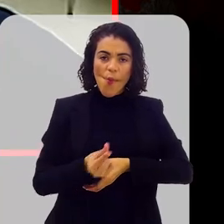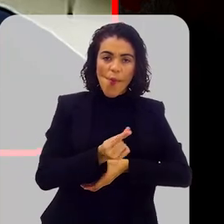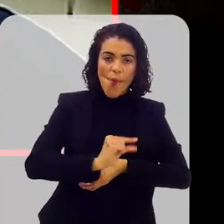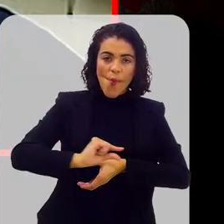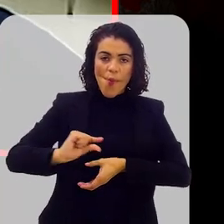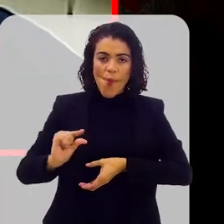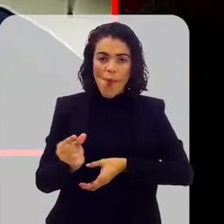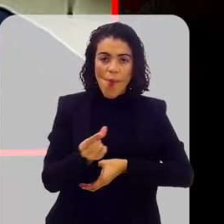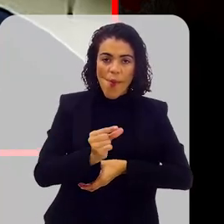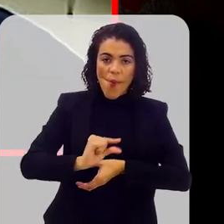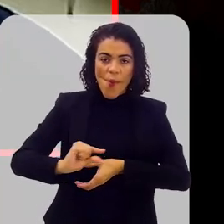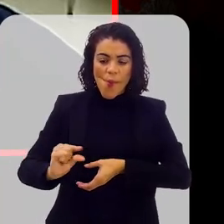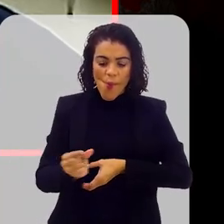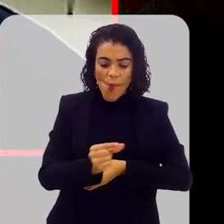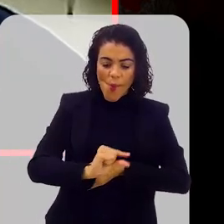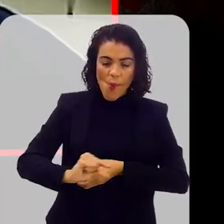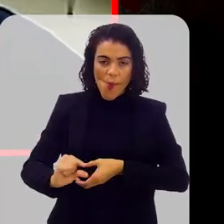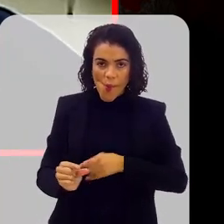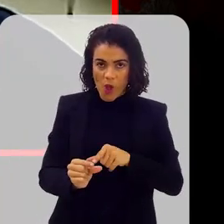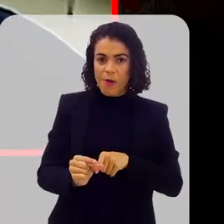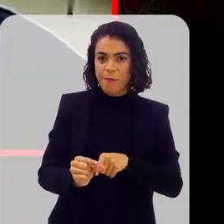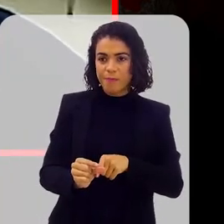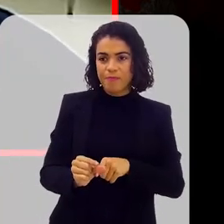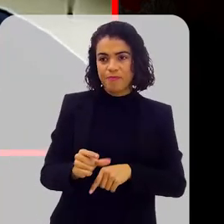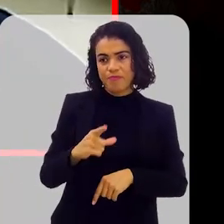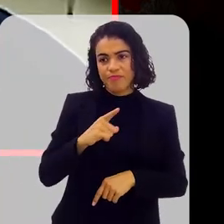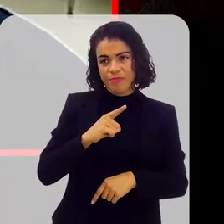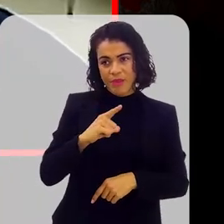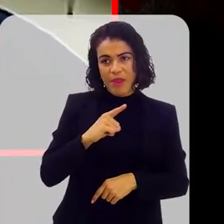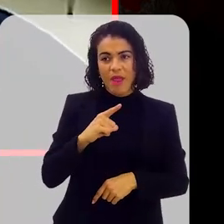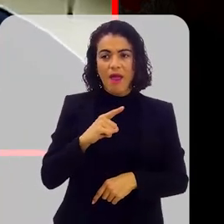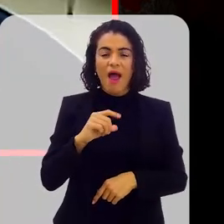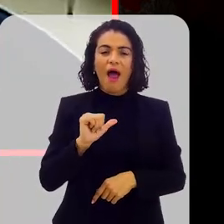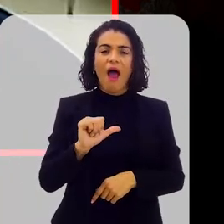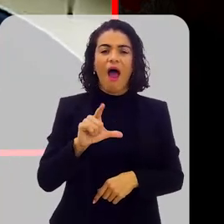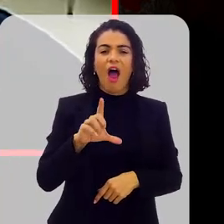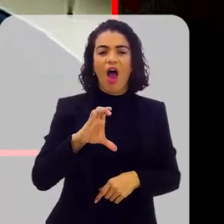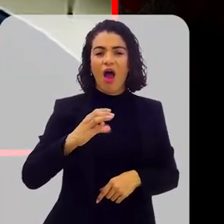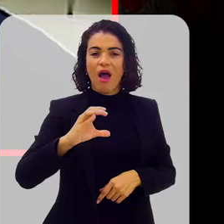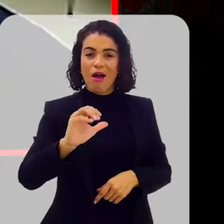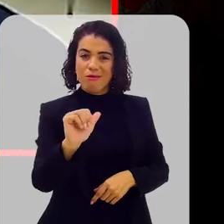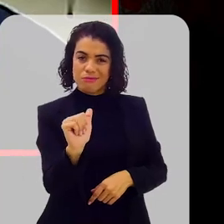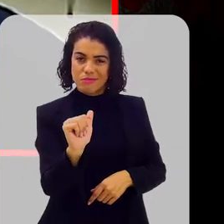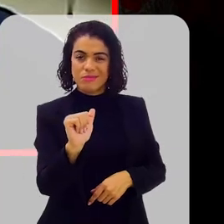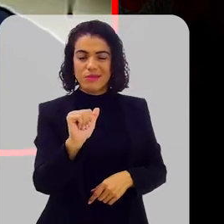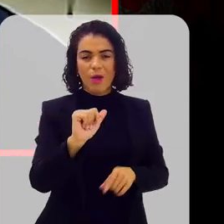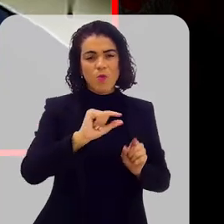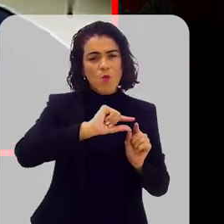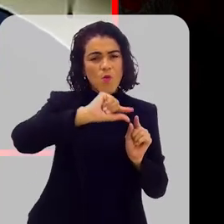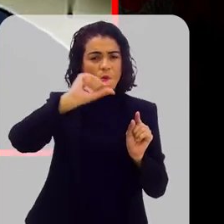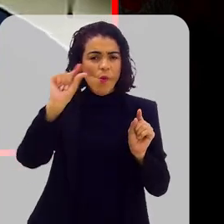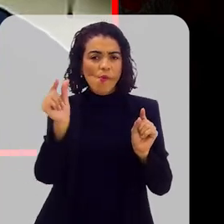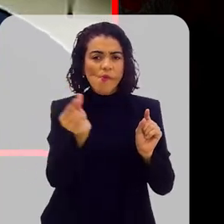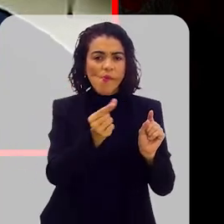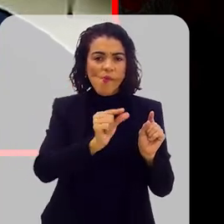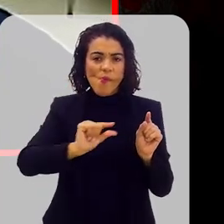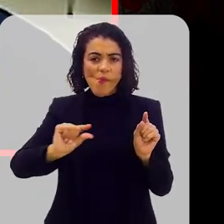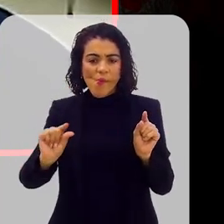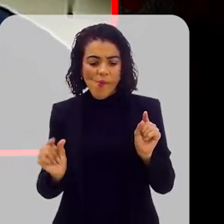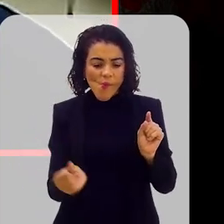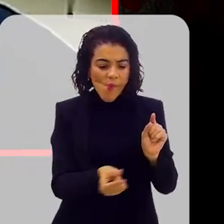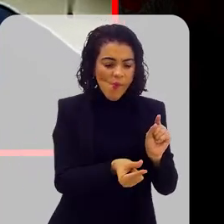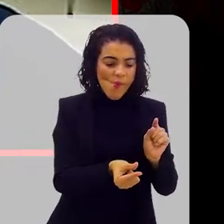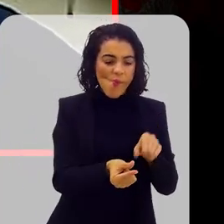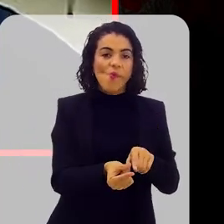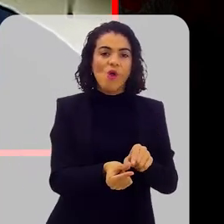boca, esôfago, estômago, e aí vem o intestino delgado. São metros, na verdade, de alça intestinal enoveladas ali no